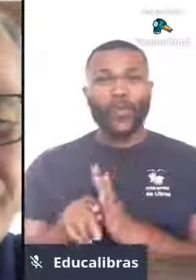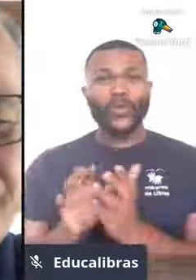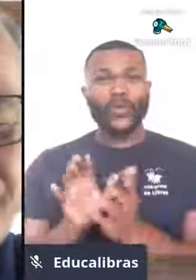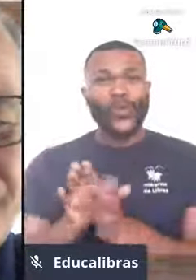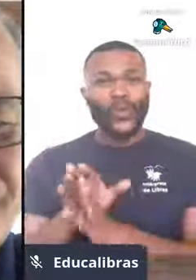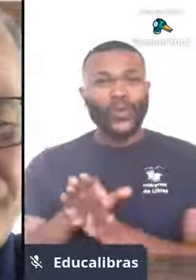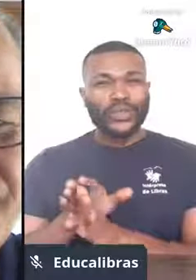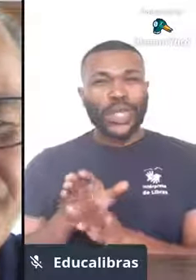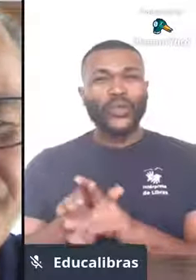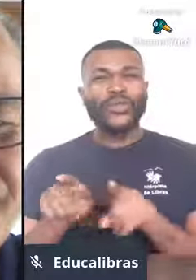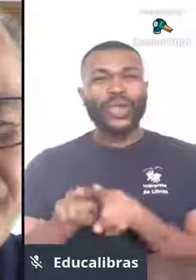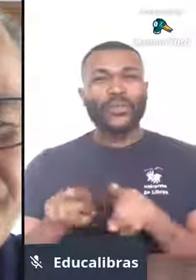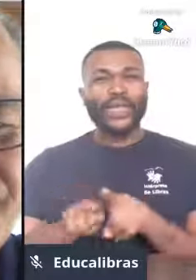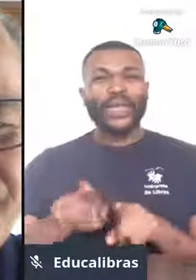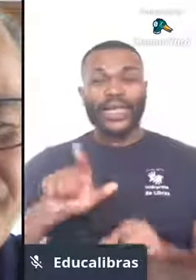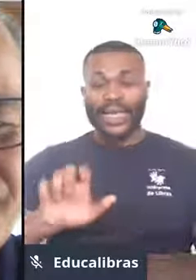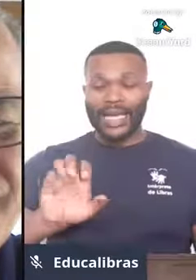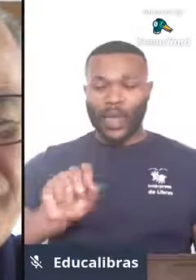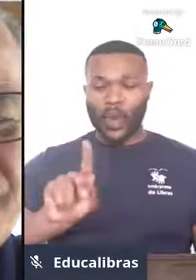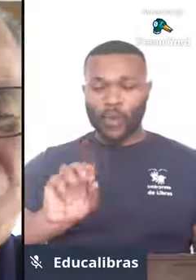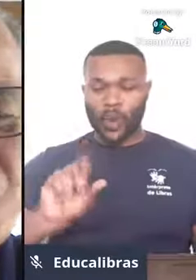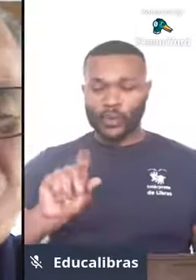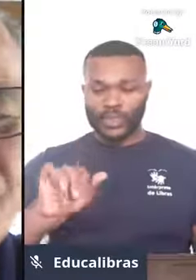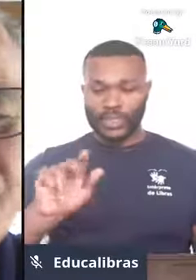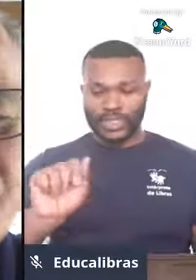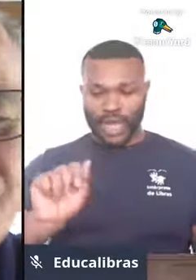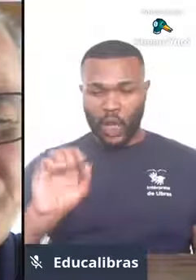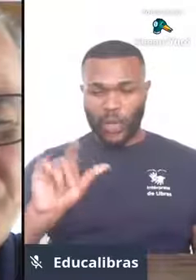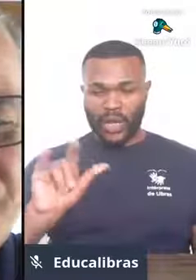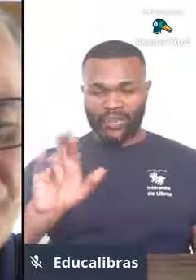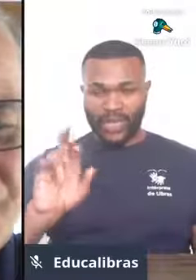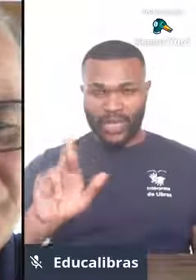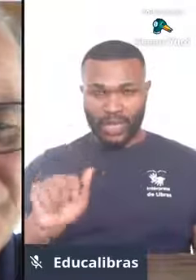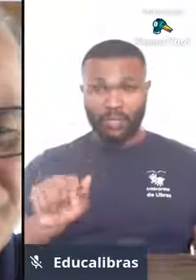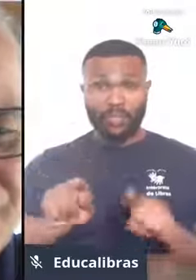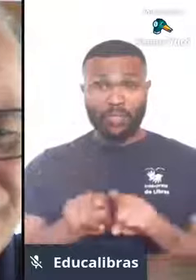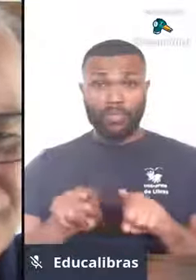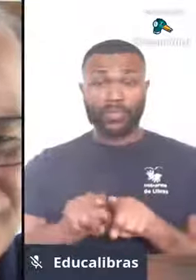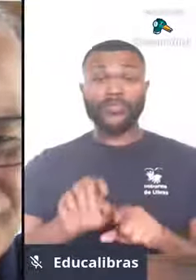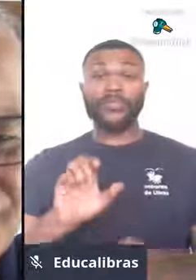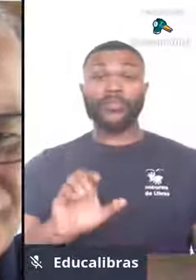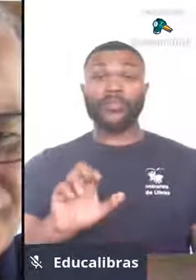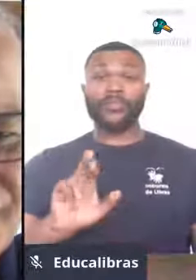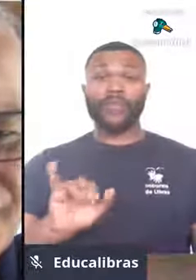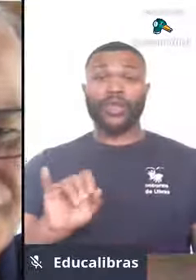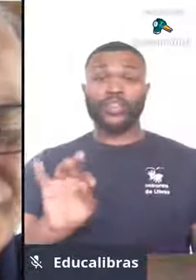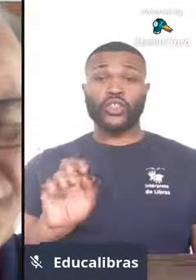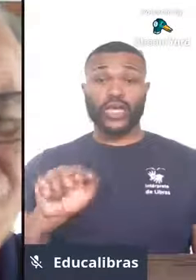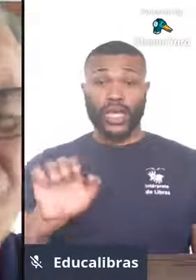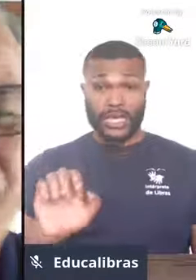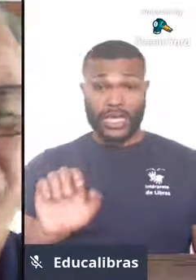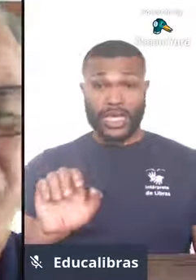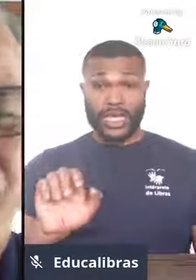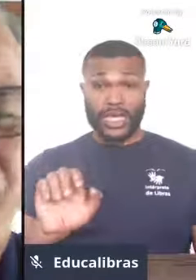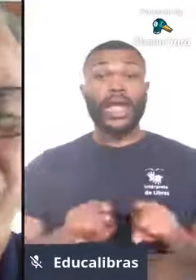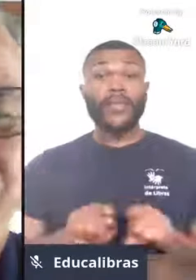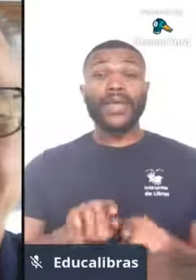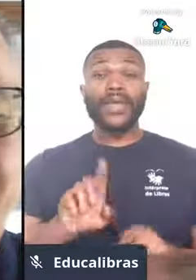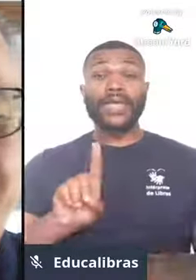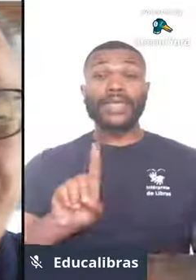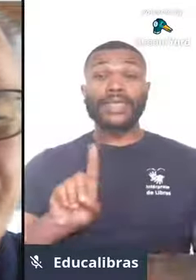a Leopoldina Oliveira, sobe lá, a Cristiane Correia, né, o Davi Araújo